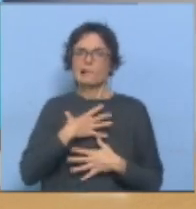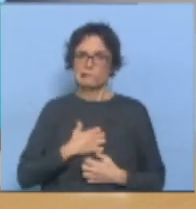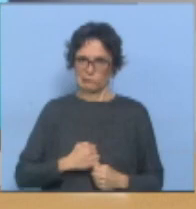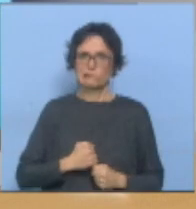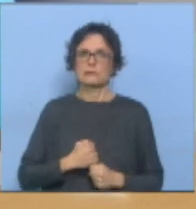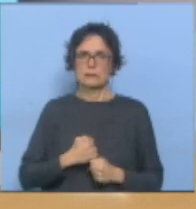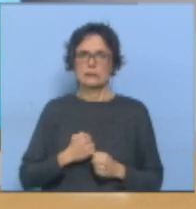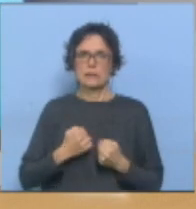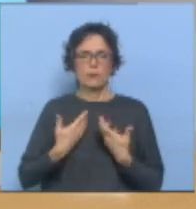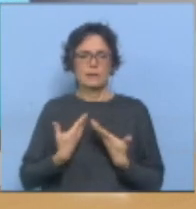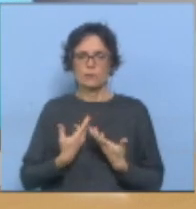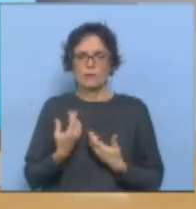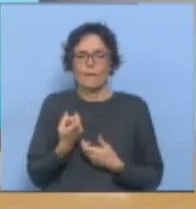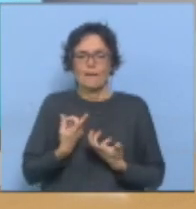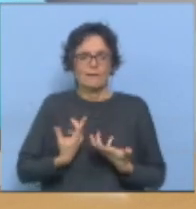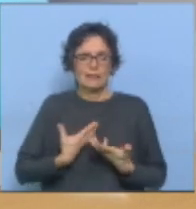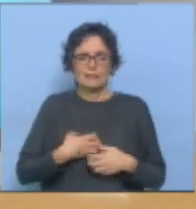da falta de sentido de vida,